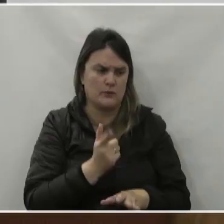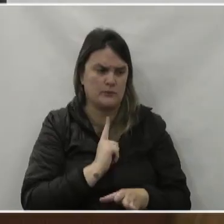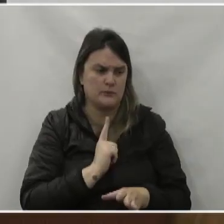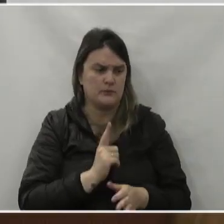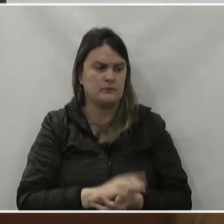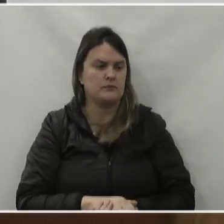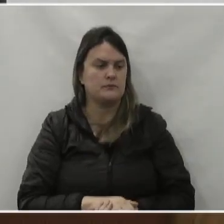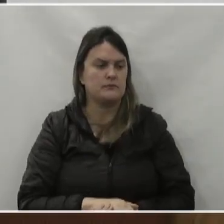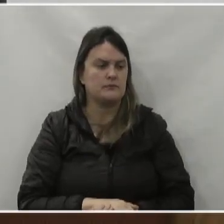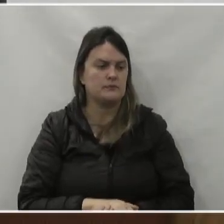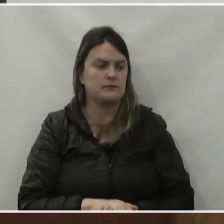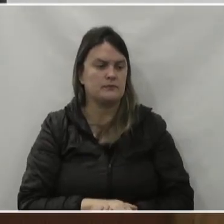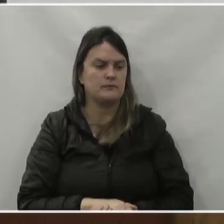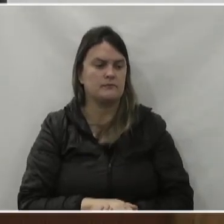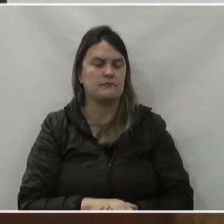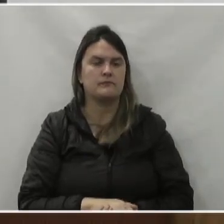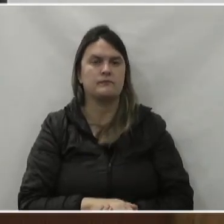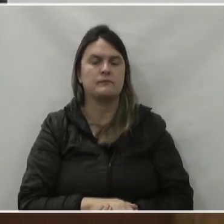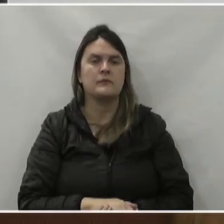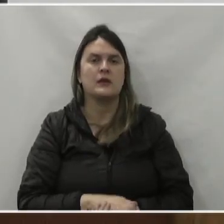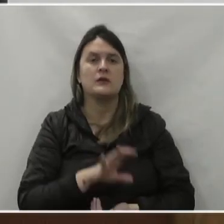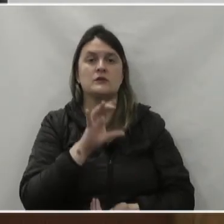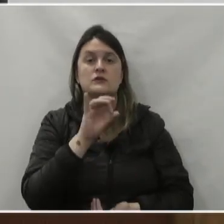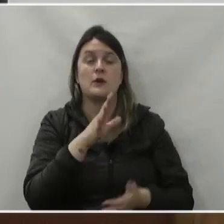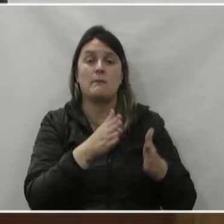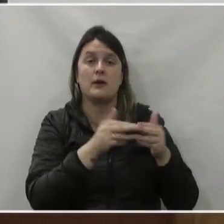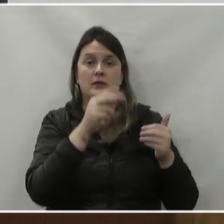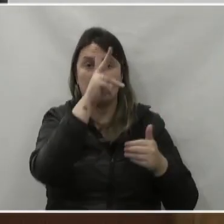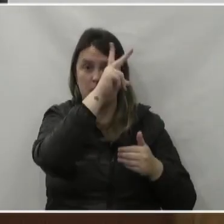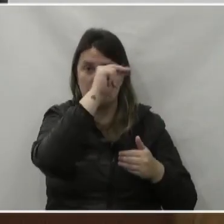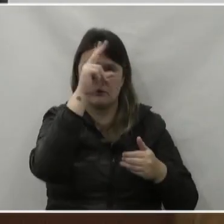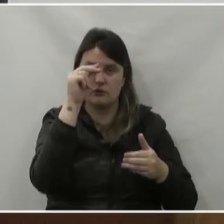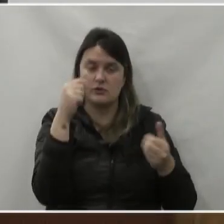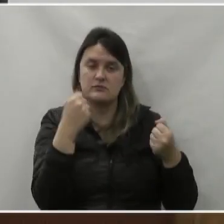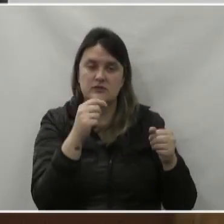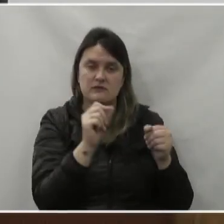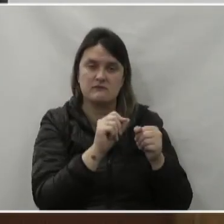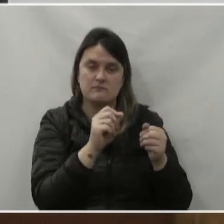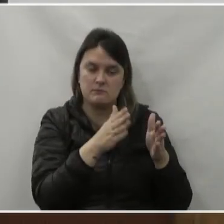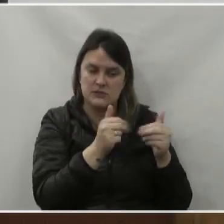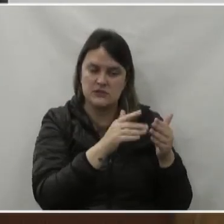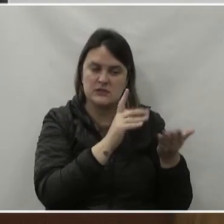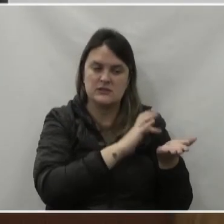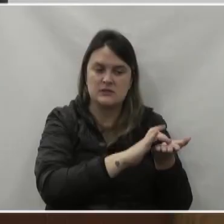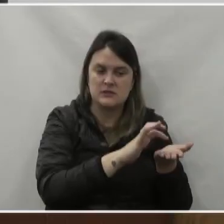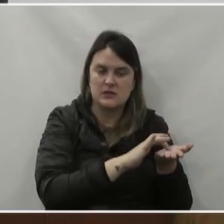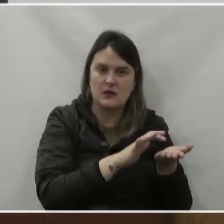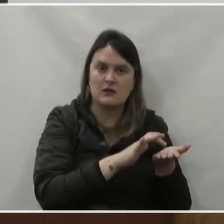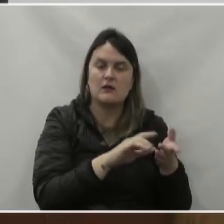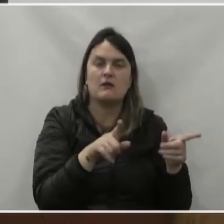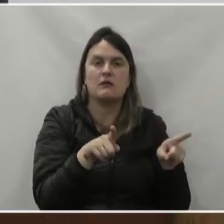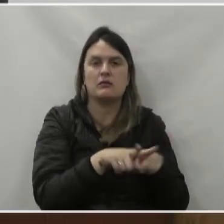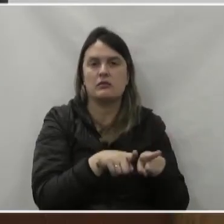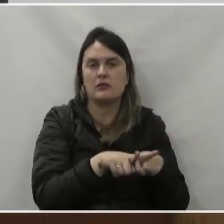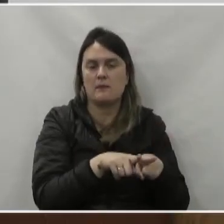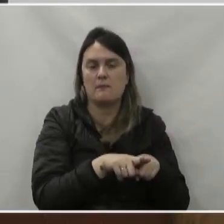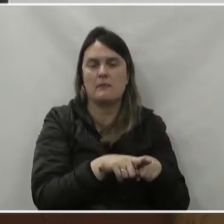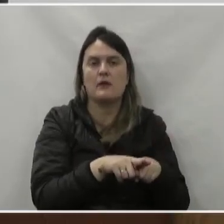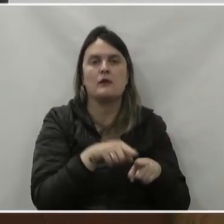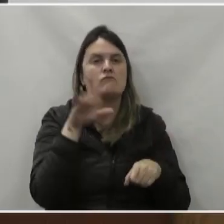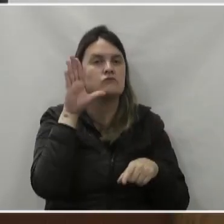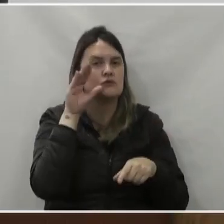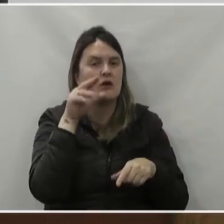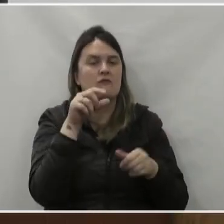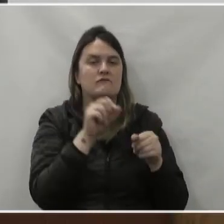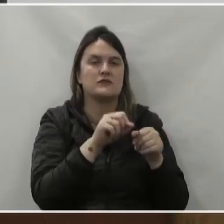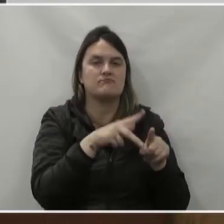ali do lado do parquinho. Então a gente solicita apenas, né, que o executivo possa ver com as secretarias competentes, né, com seus funcionários para ir lá